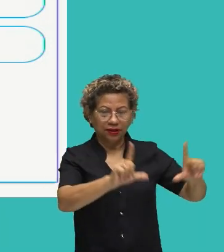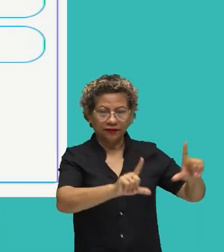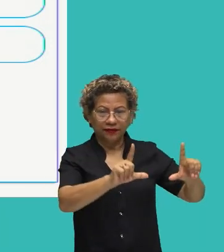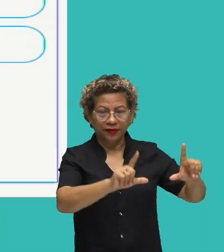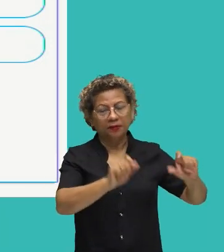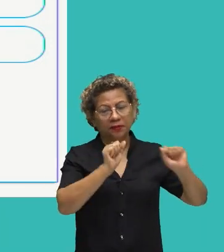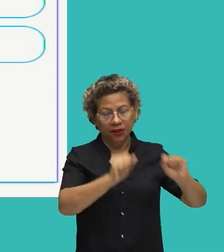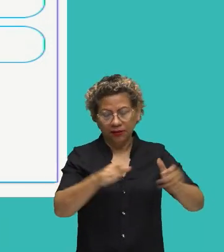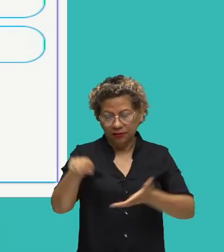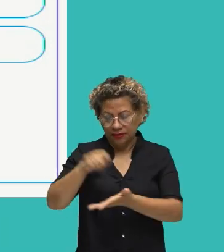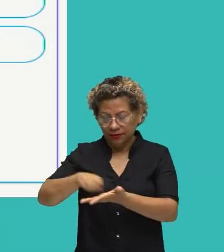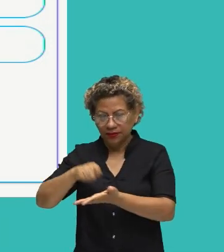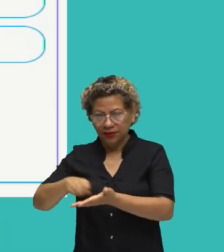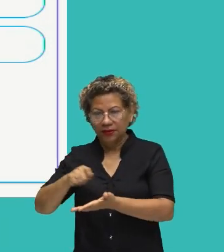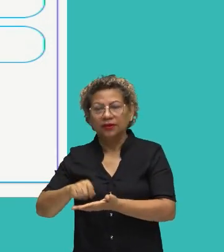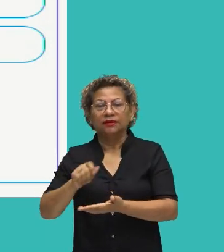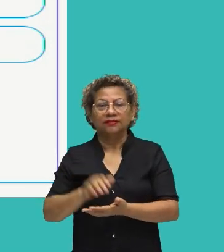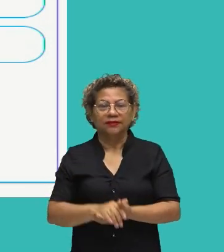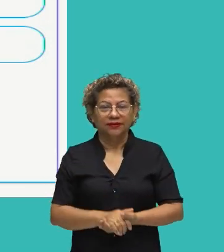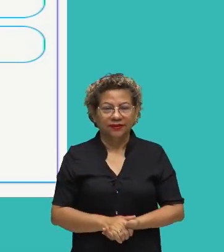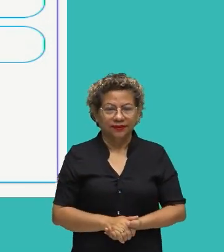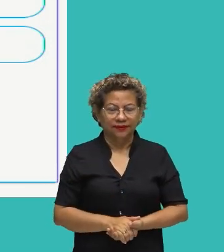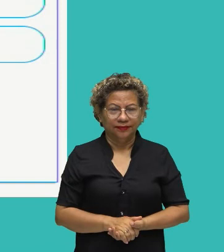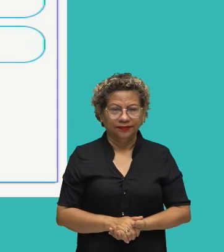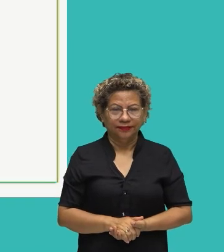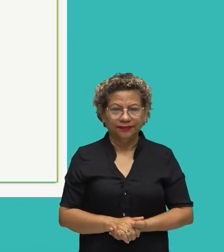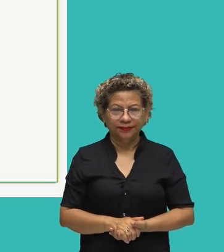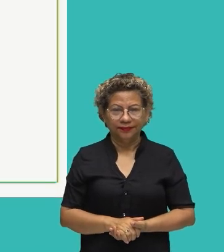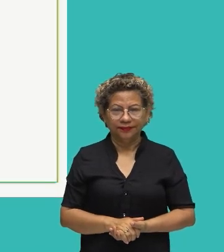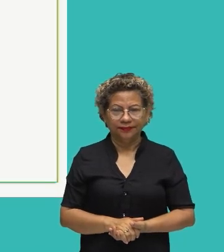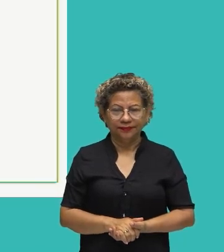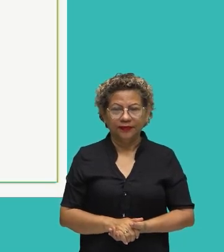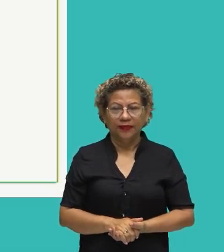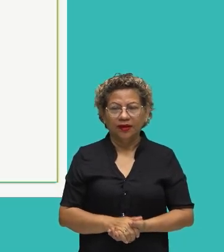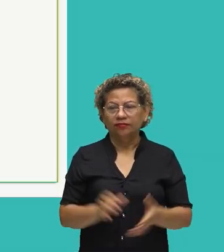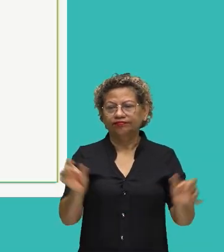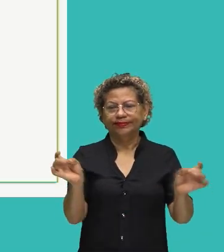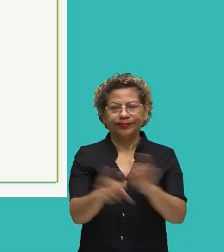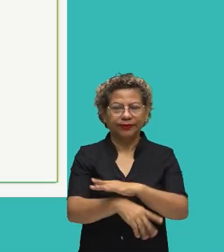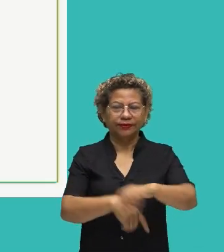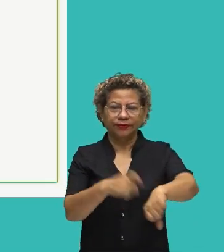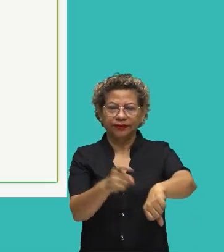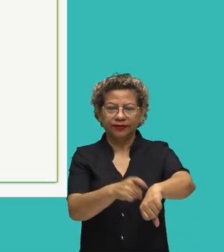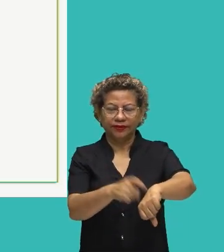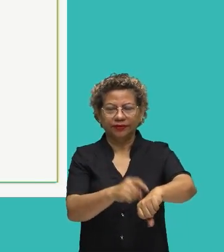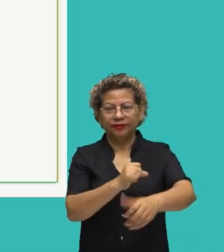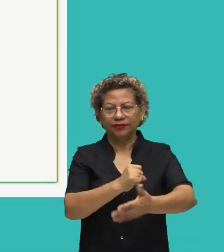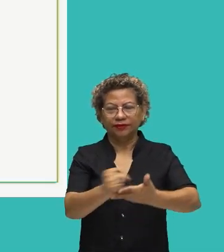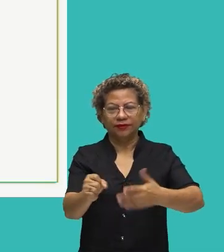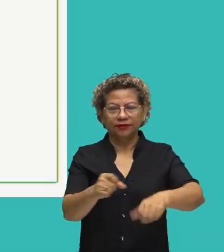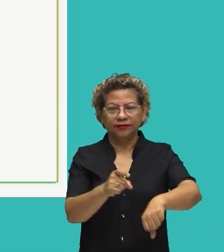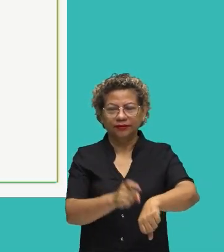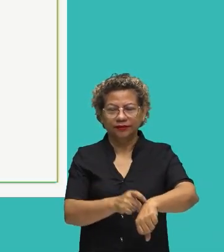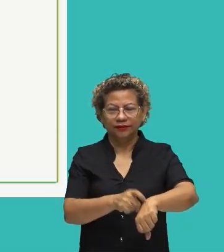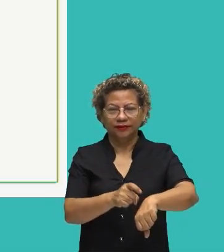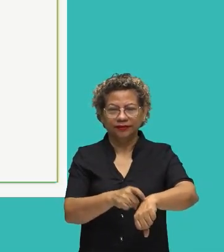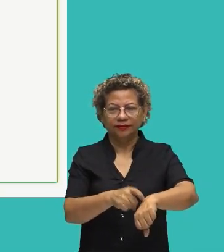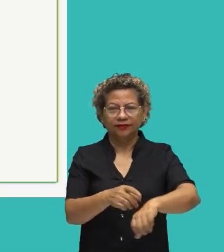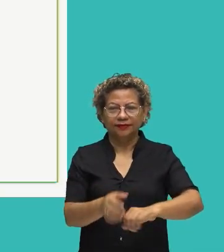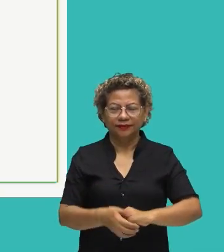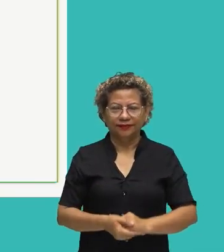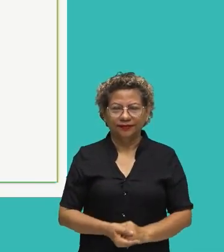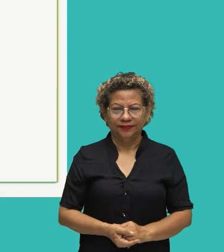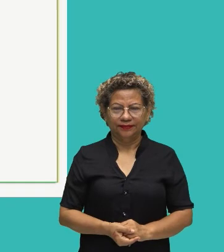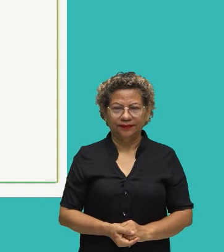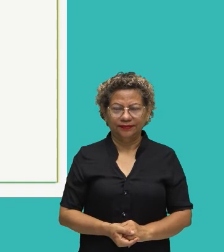caderno. Papagaio que acompanha João de Barro vira ajudante de pedreiro, trabalho ou de